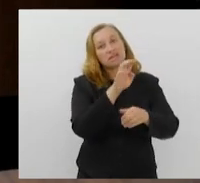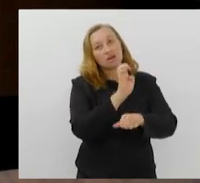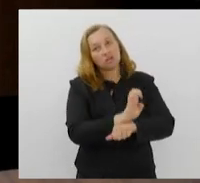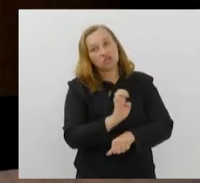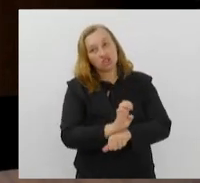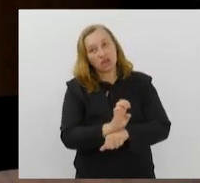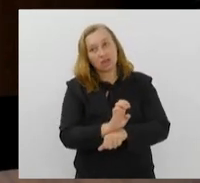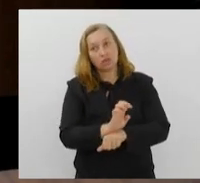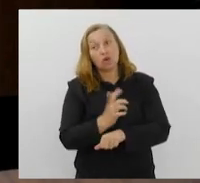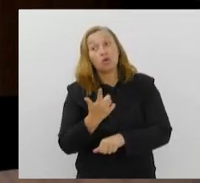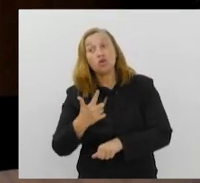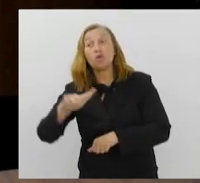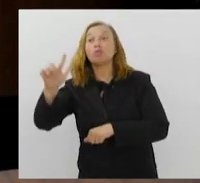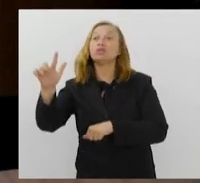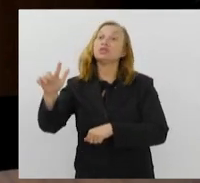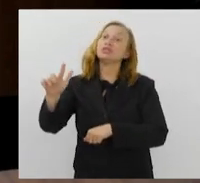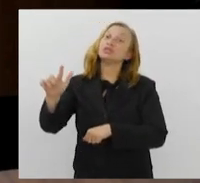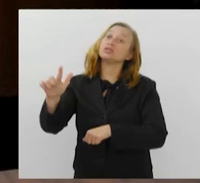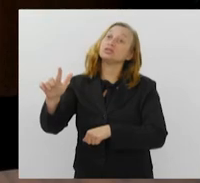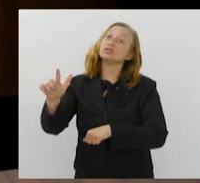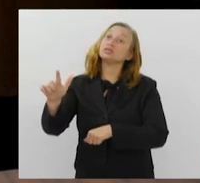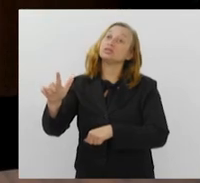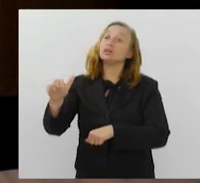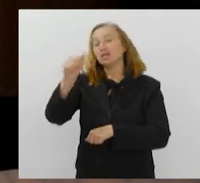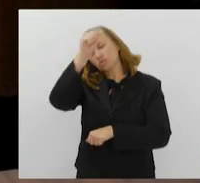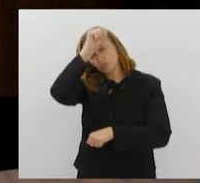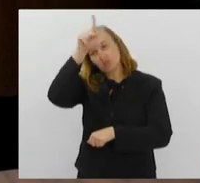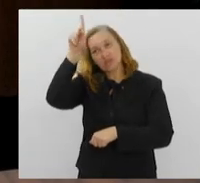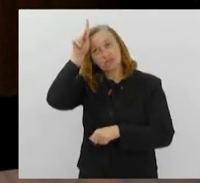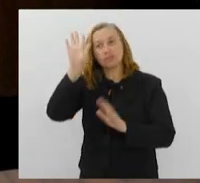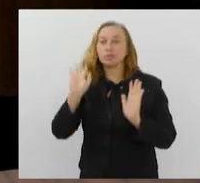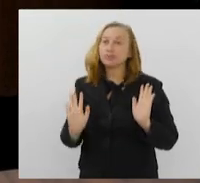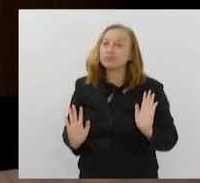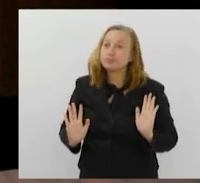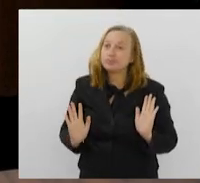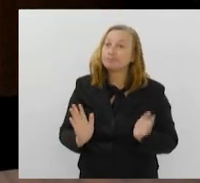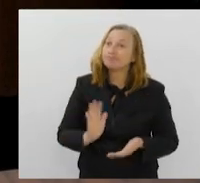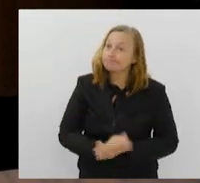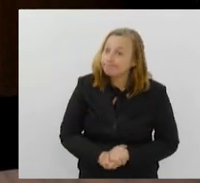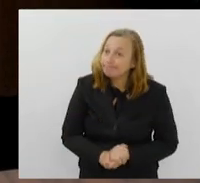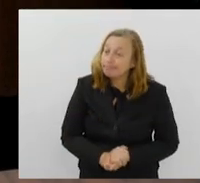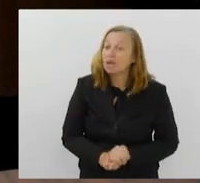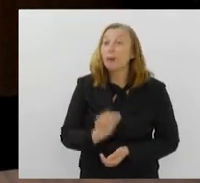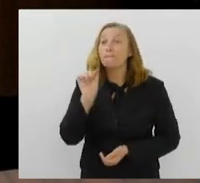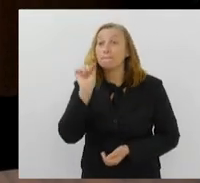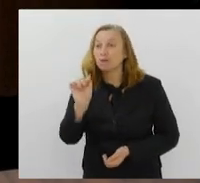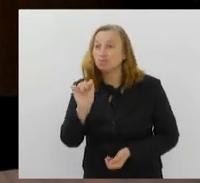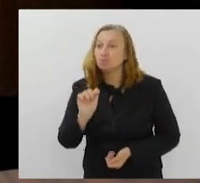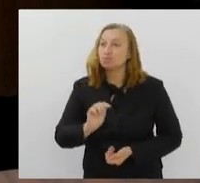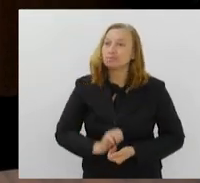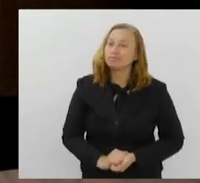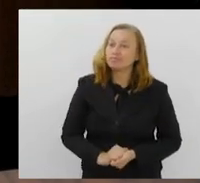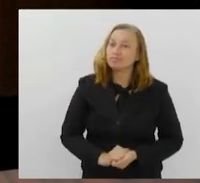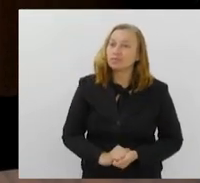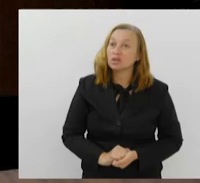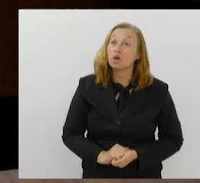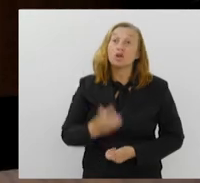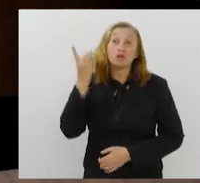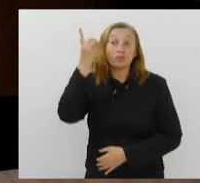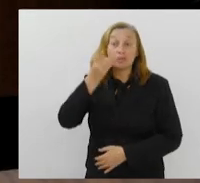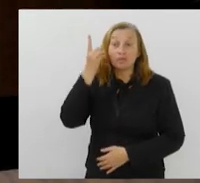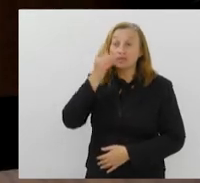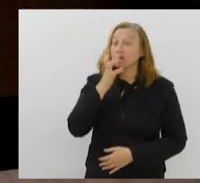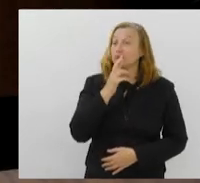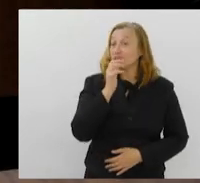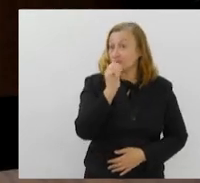E outras têm que ser dos municípios. Ponto. O que o deputado